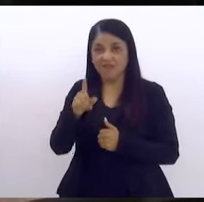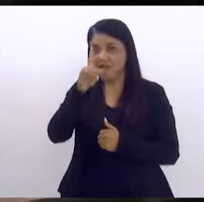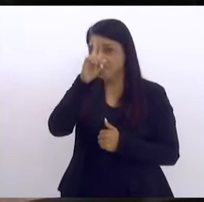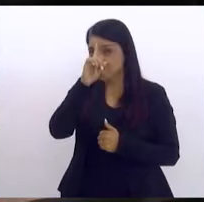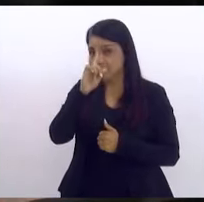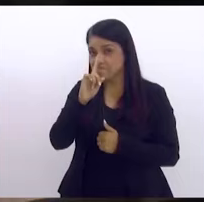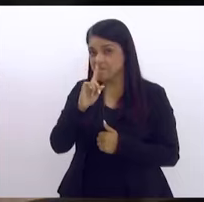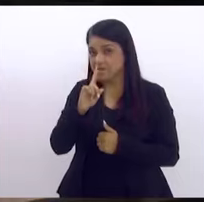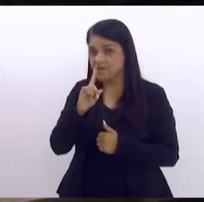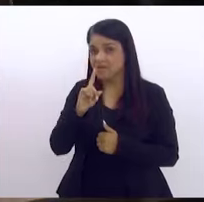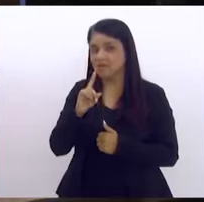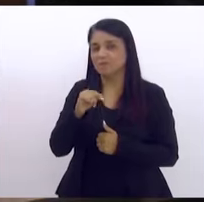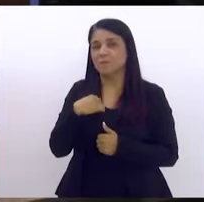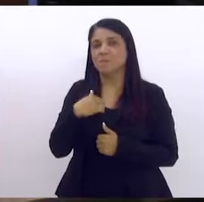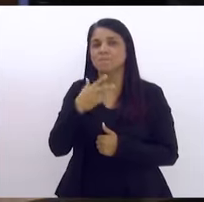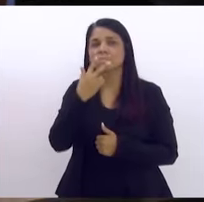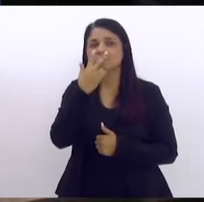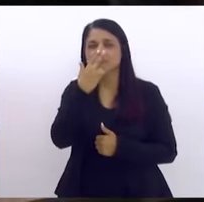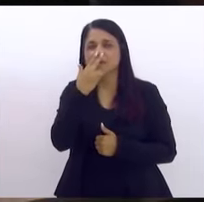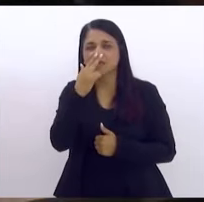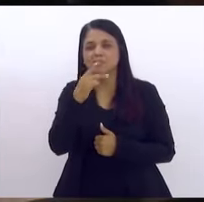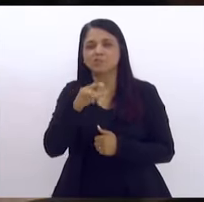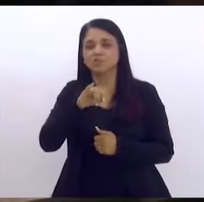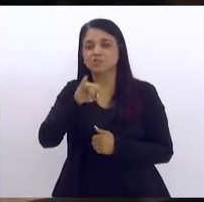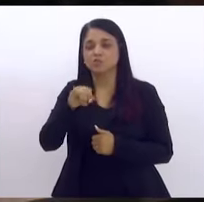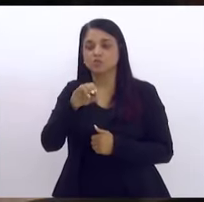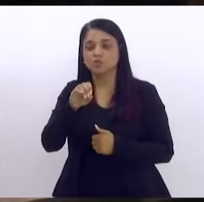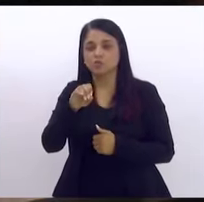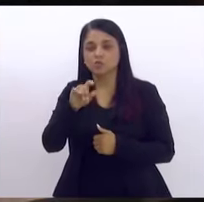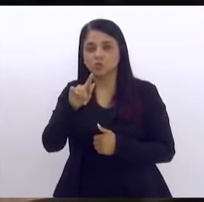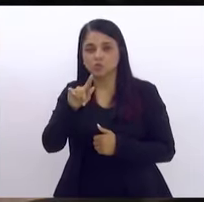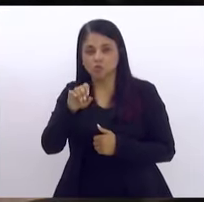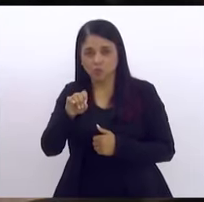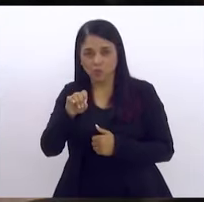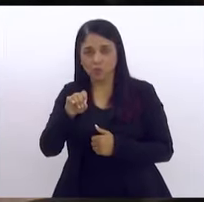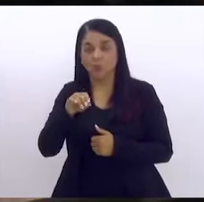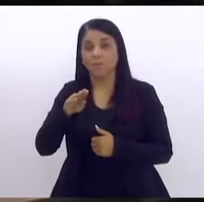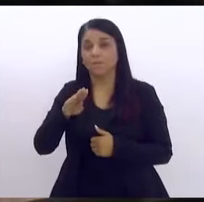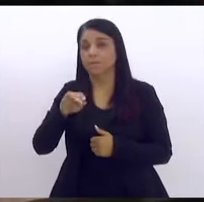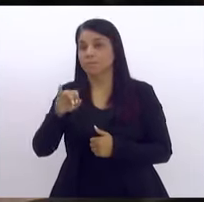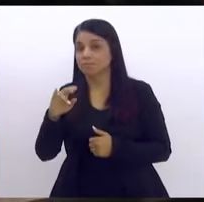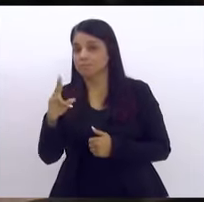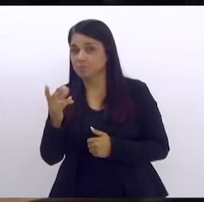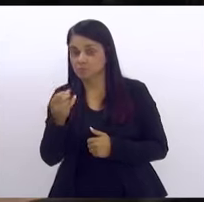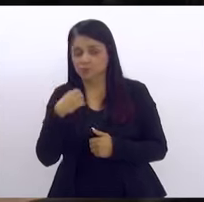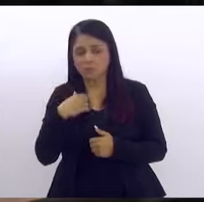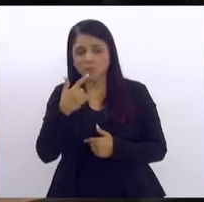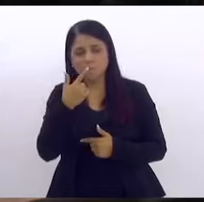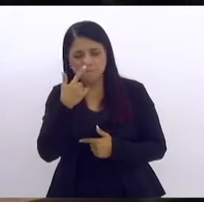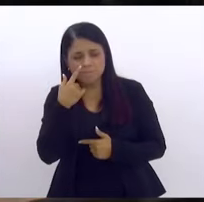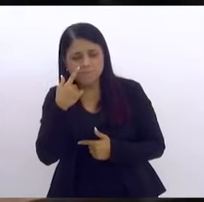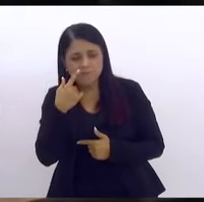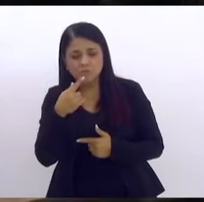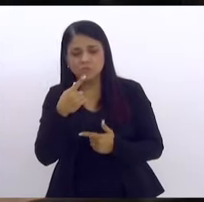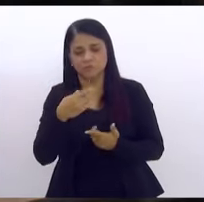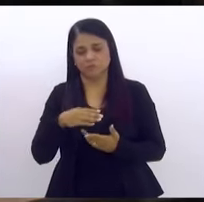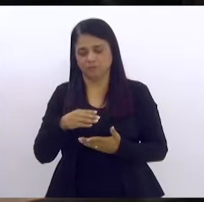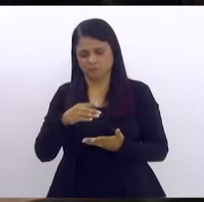Não tem nenhum controle. E quando nós pedimos o borderô para ver os valores arrecadados,